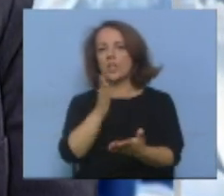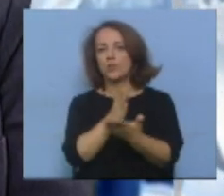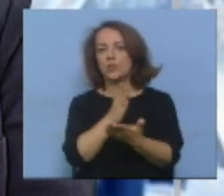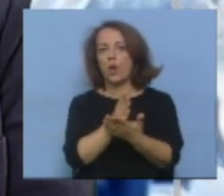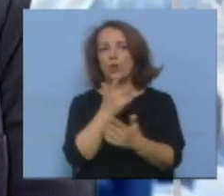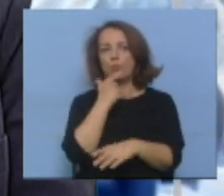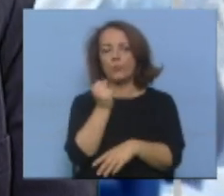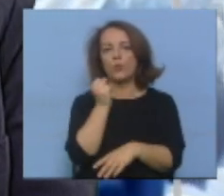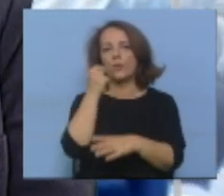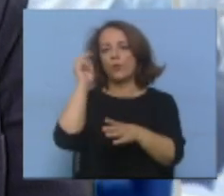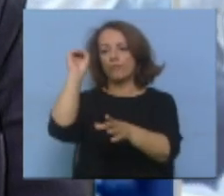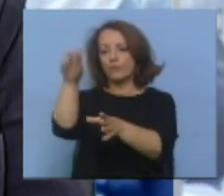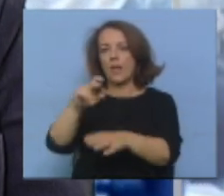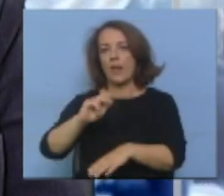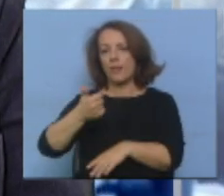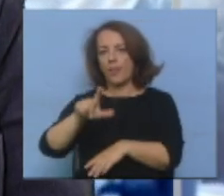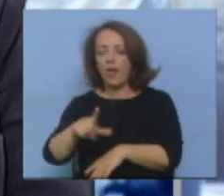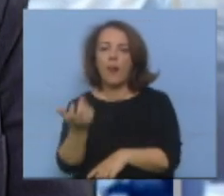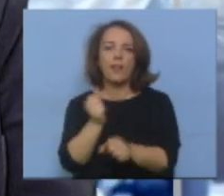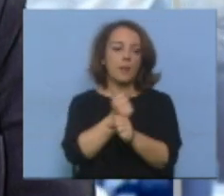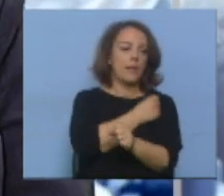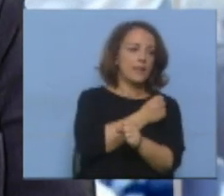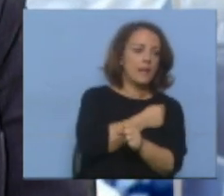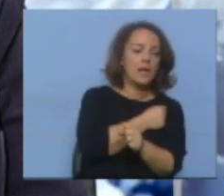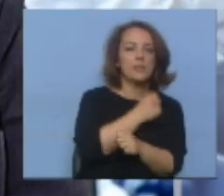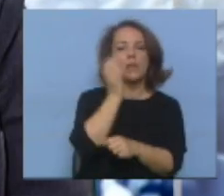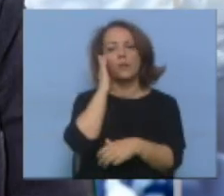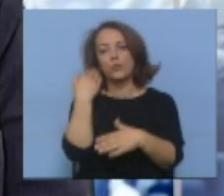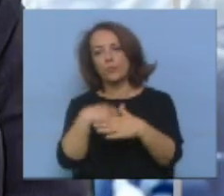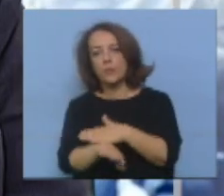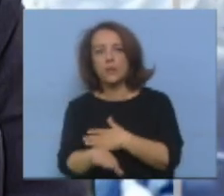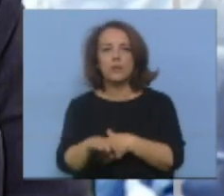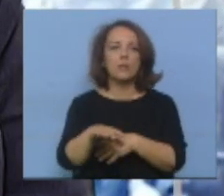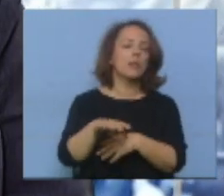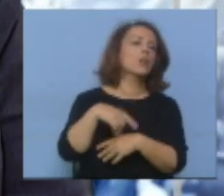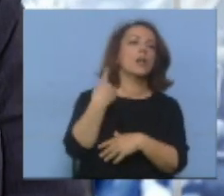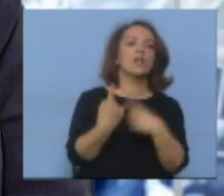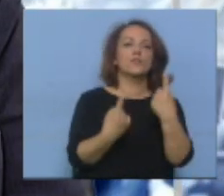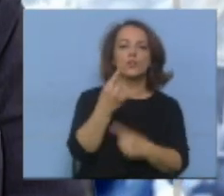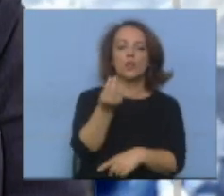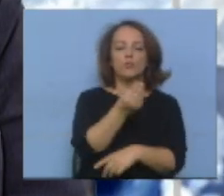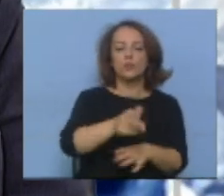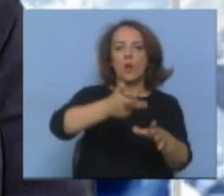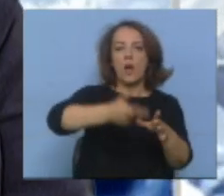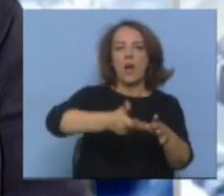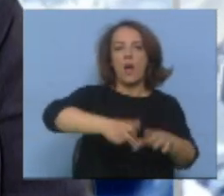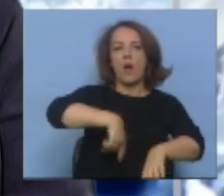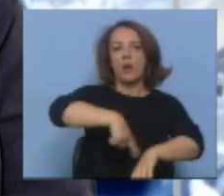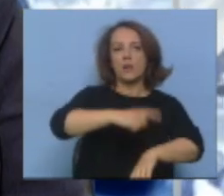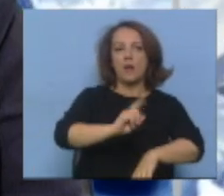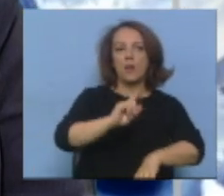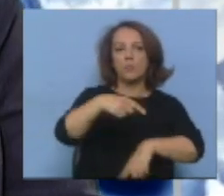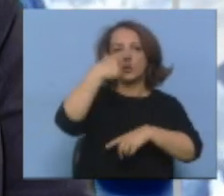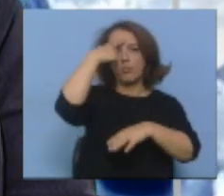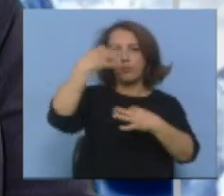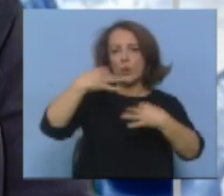num ATL, depois os trabalhos de casa, depois dormir, depois não ter os miúdos confinados muito tempo, porque depois eles portam-se